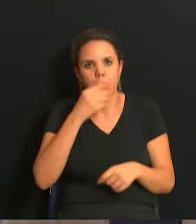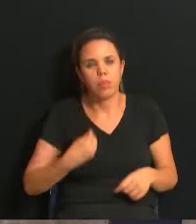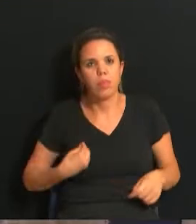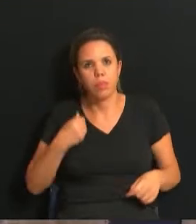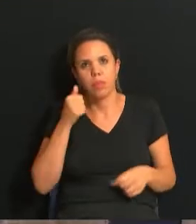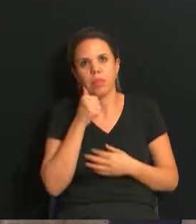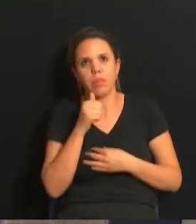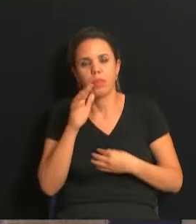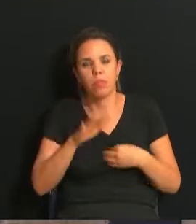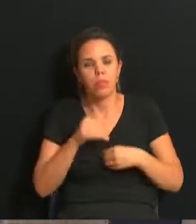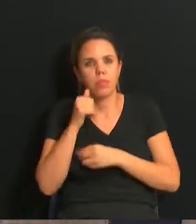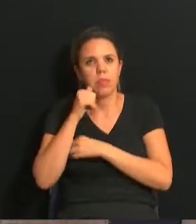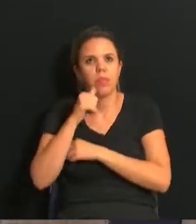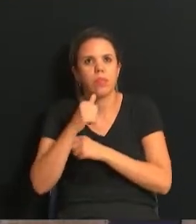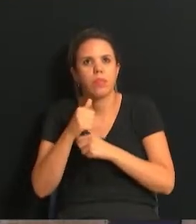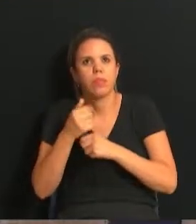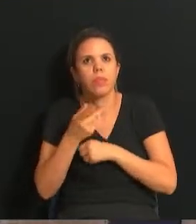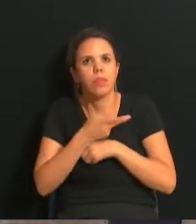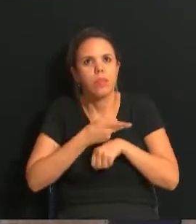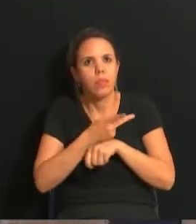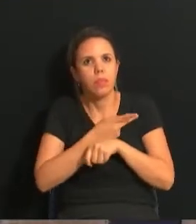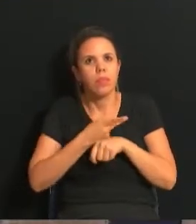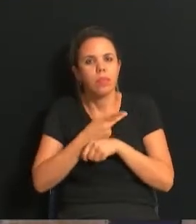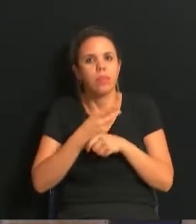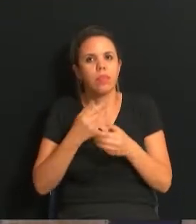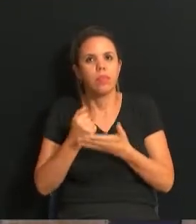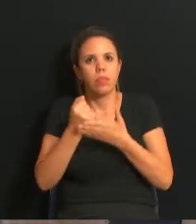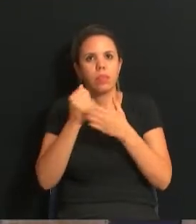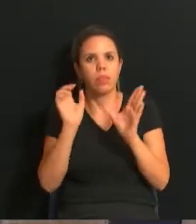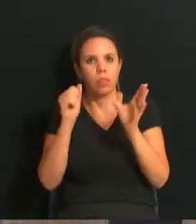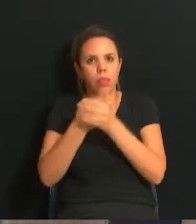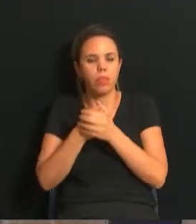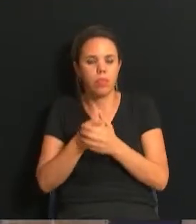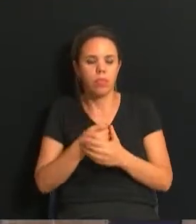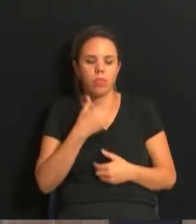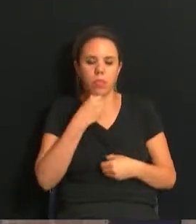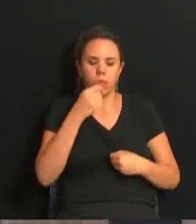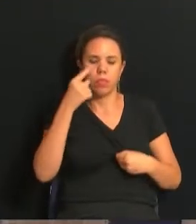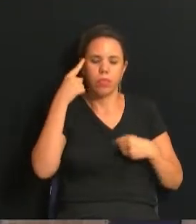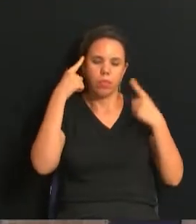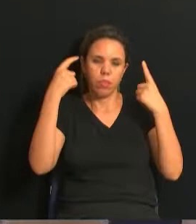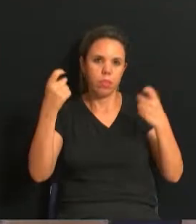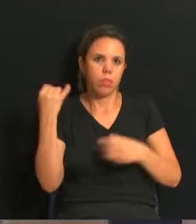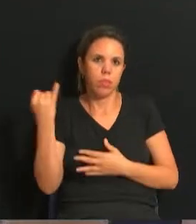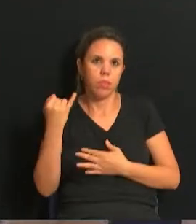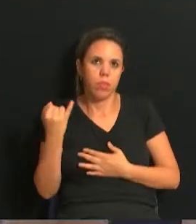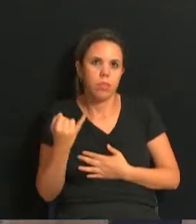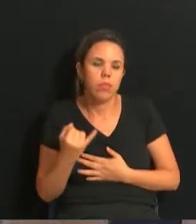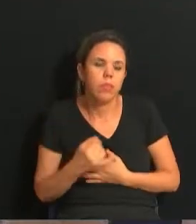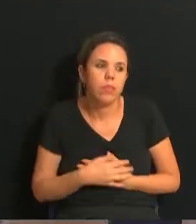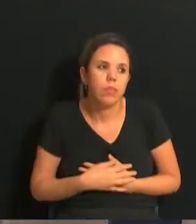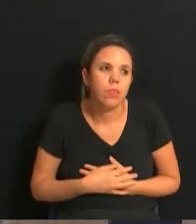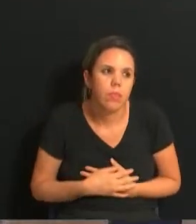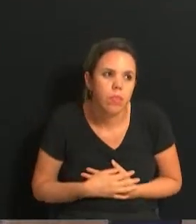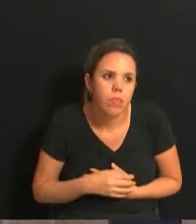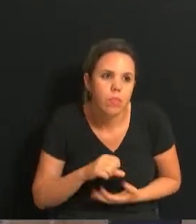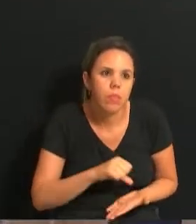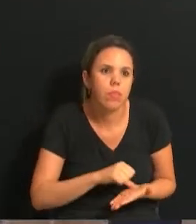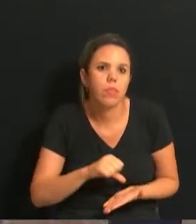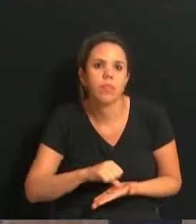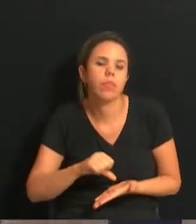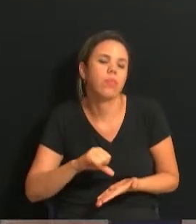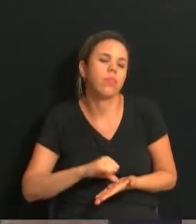muitas vezes a mulher vai procurar ajuda escondida do agressor, né? Então, é importante a manutenção ali na região central